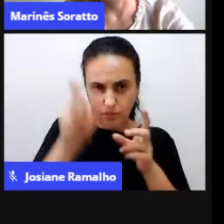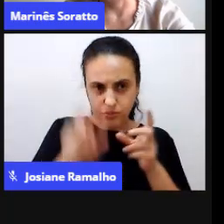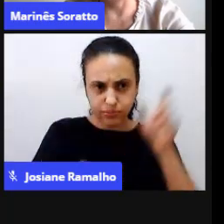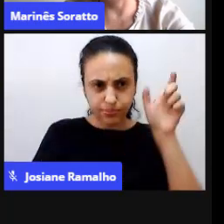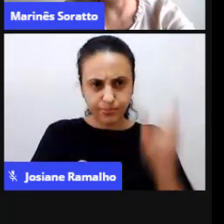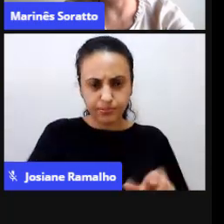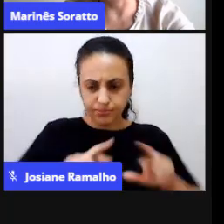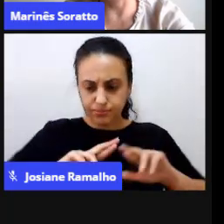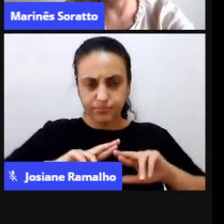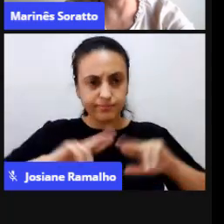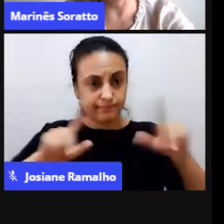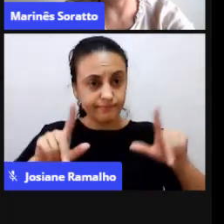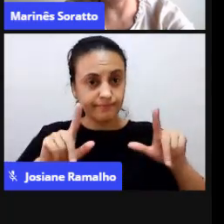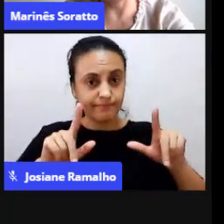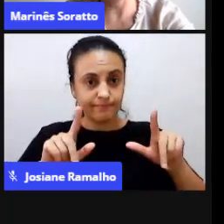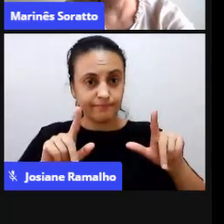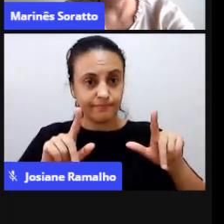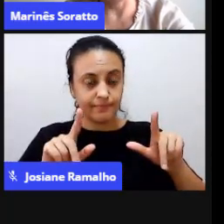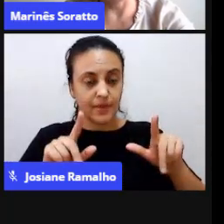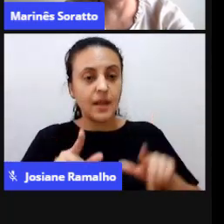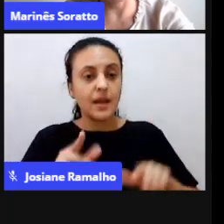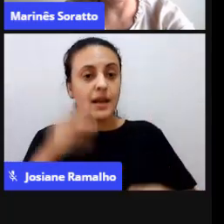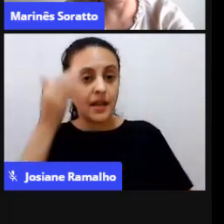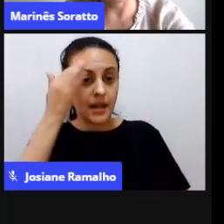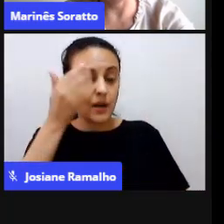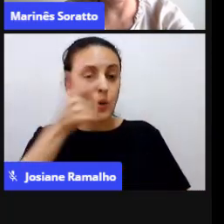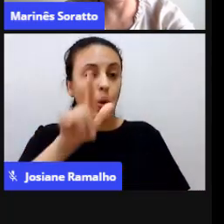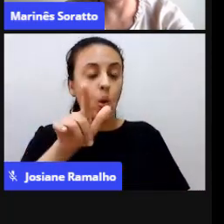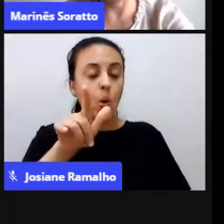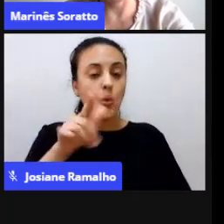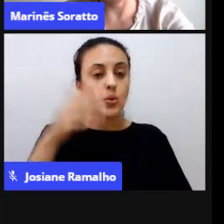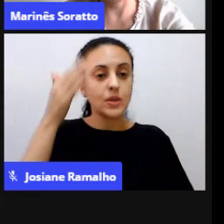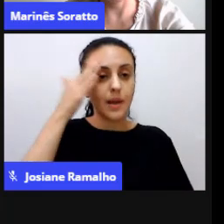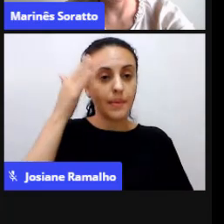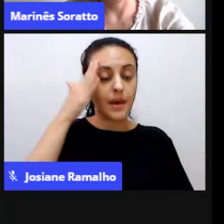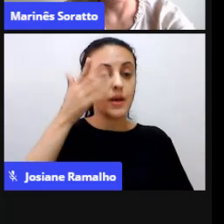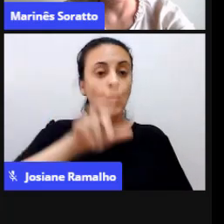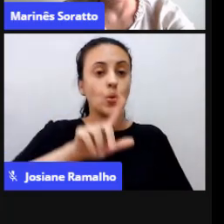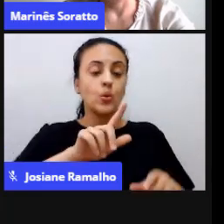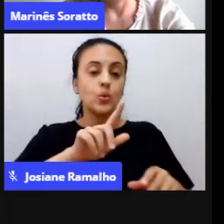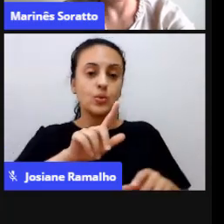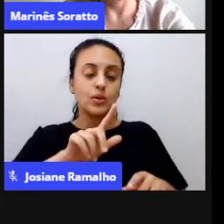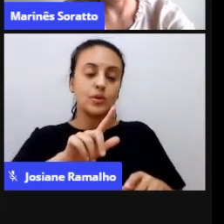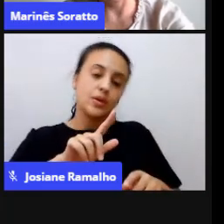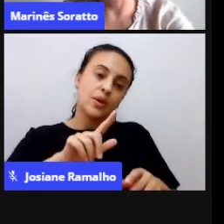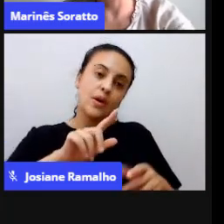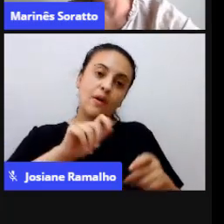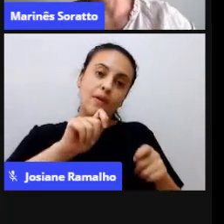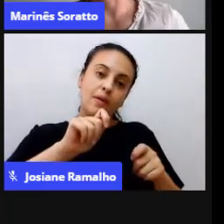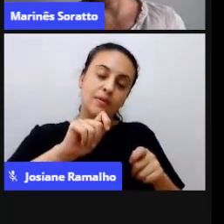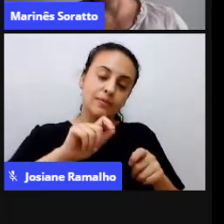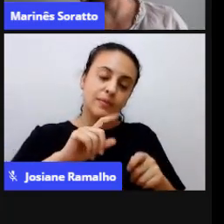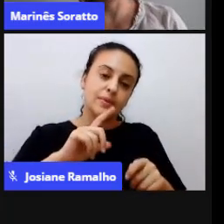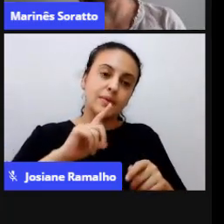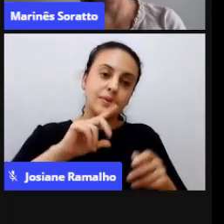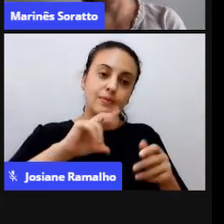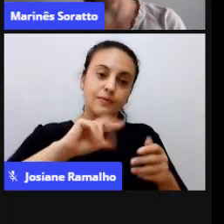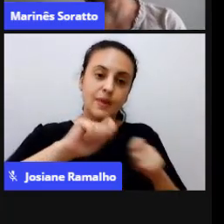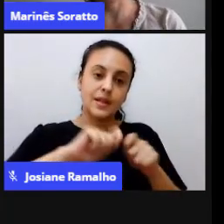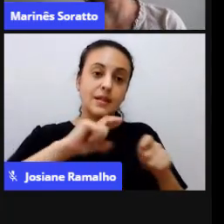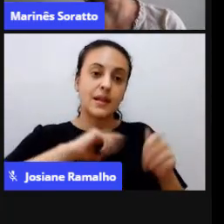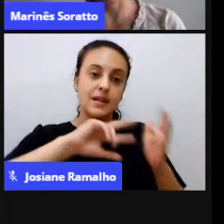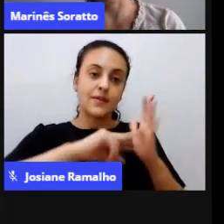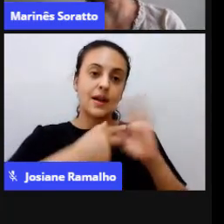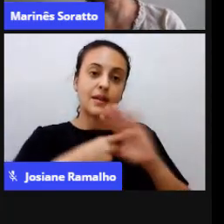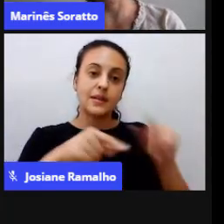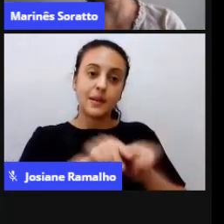histórias, evidenciando que outros saberes e outros fazeres são possíveis. Bom, é isso. Espero ter contribuído